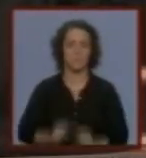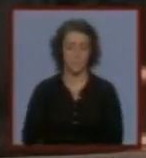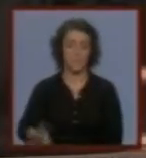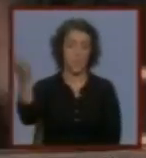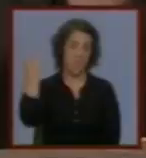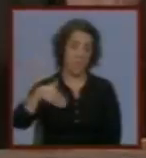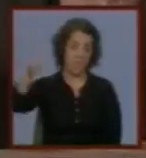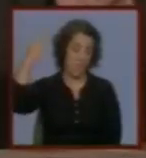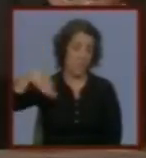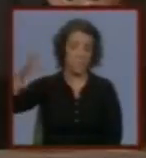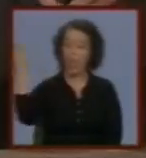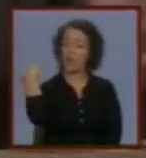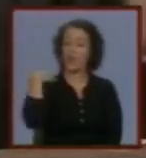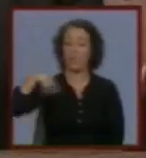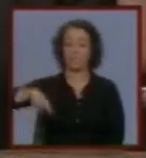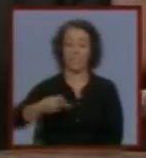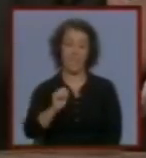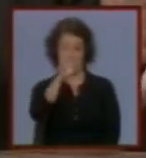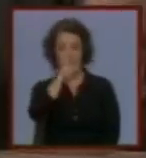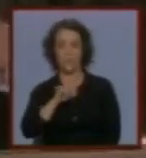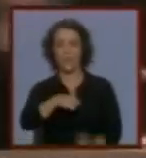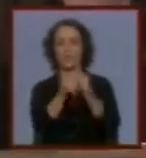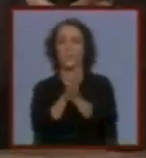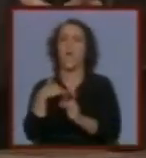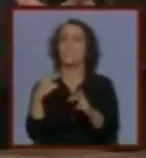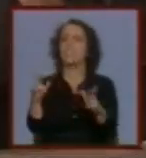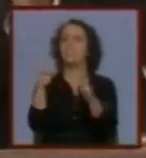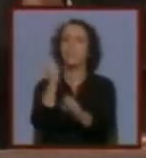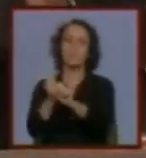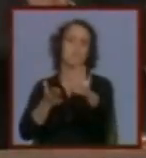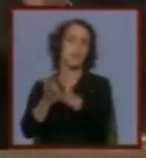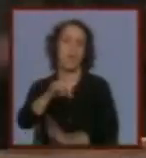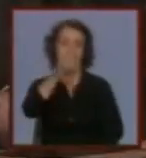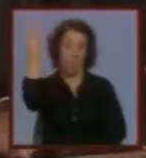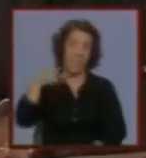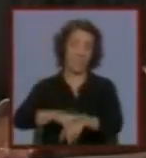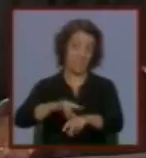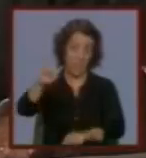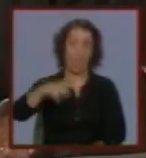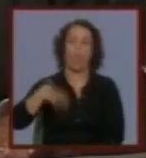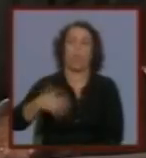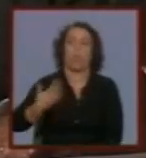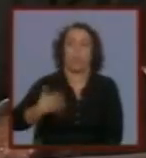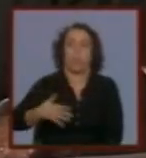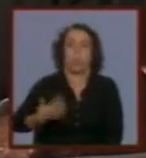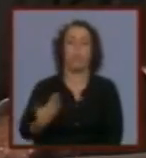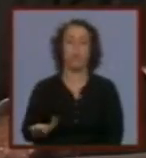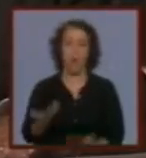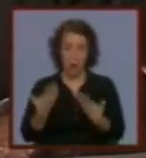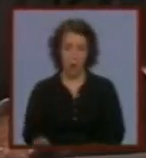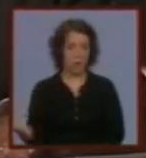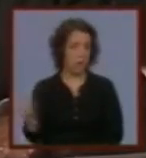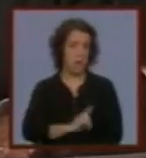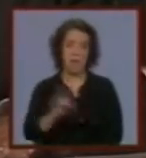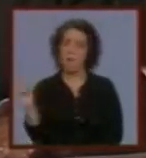tempo Doutor Costa Neves é que toda a gente estava À Espera de um emprego público tinham medo deles nesse tempo que era dois para três agora não